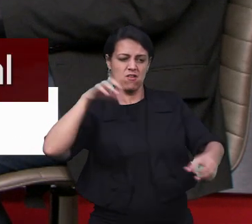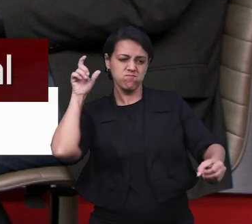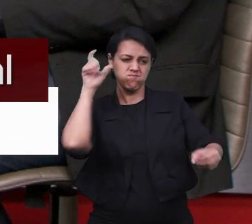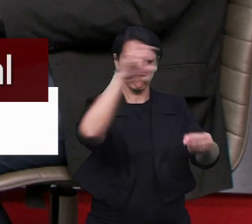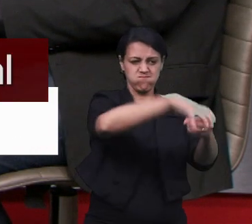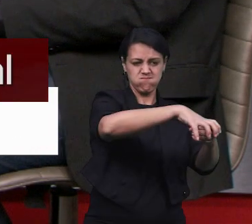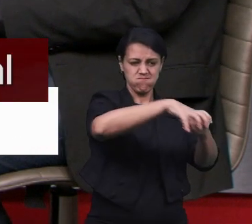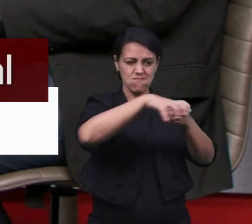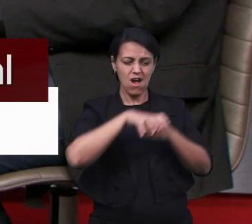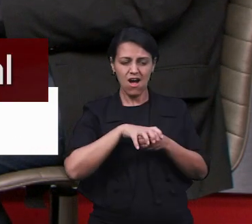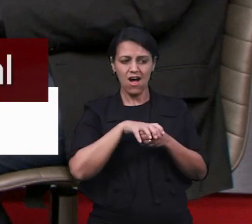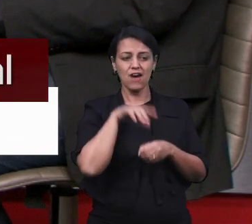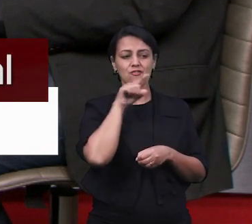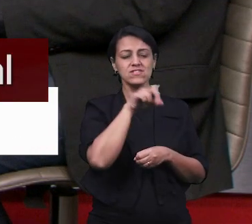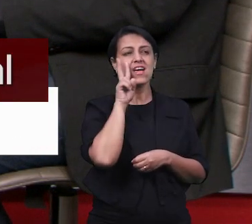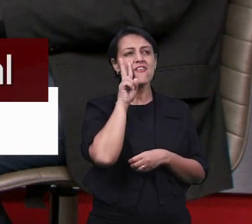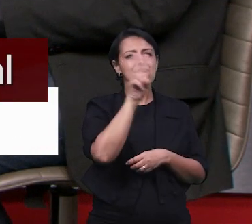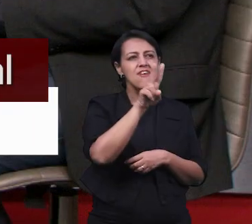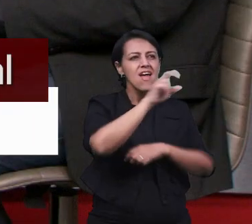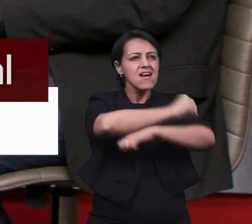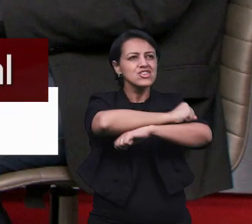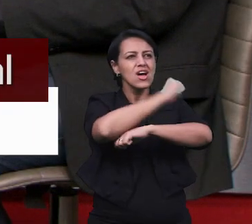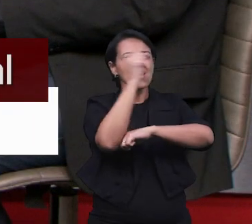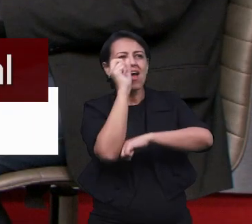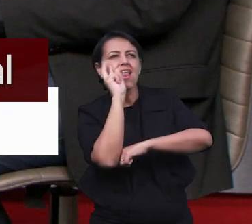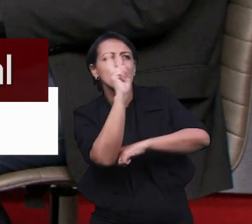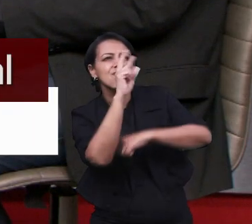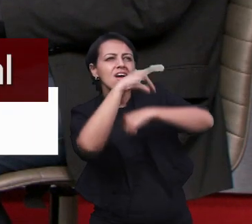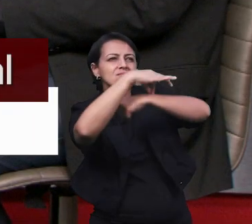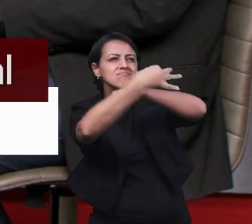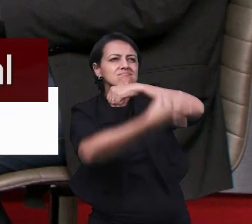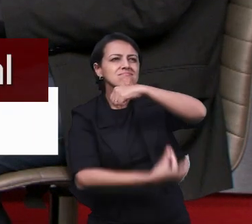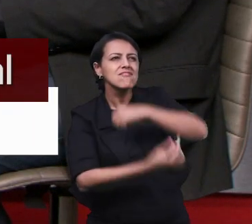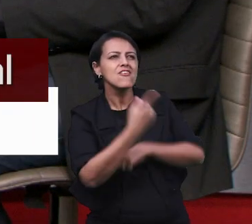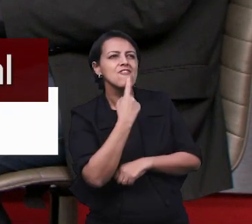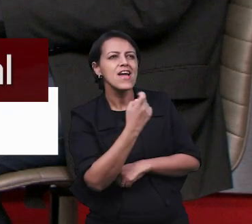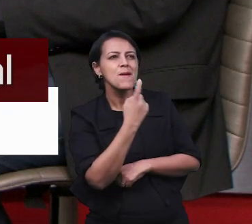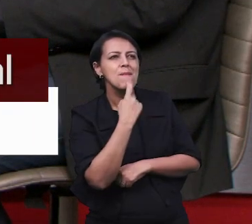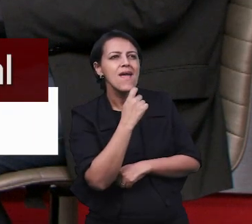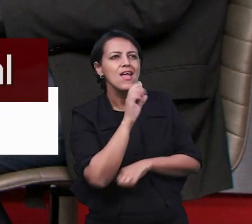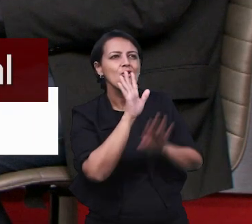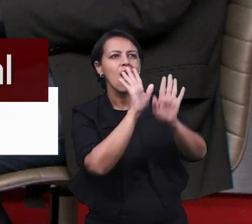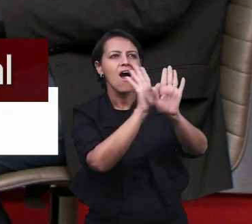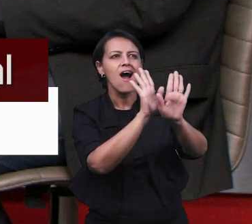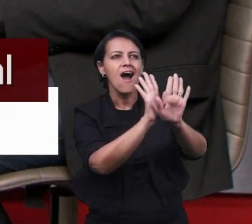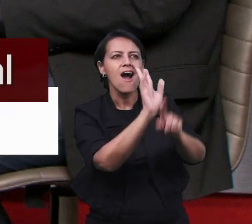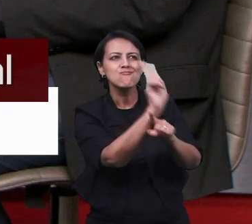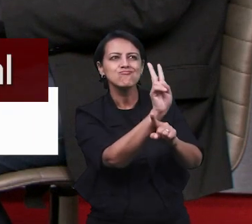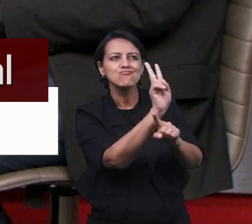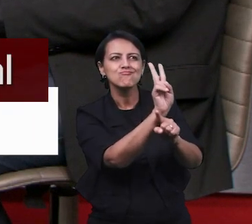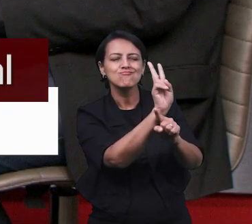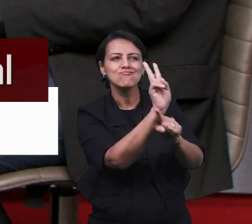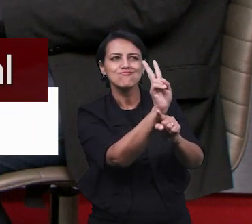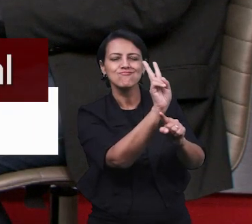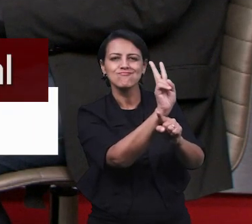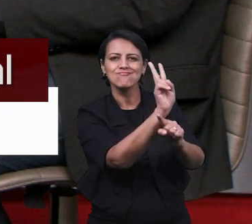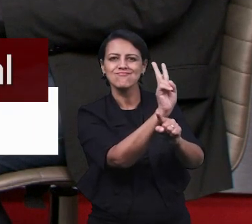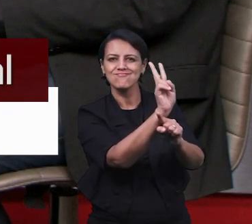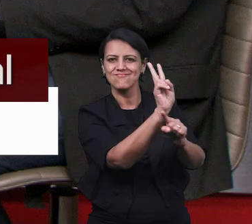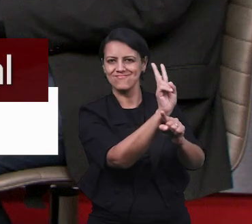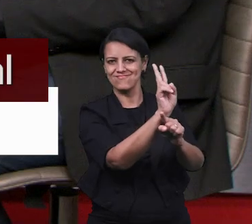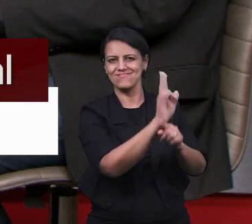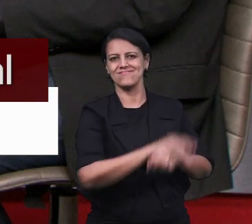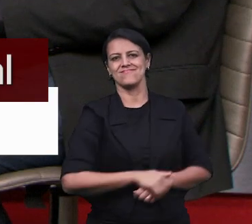aquele cordão, a casa dela e toda a família que com ela estivesse dentro de casa